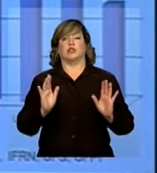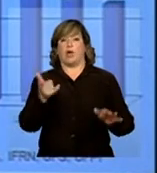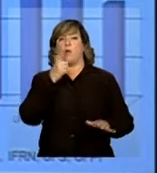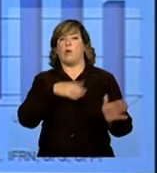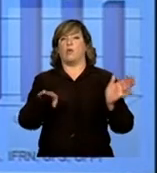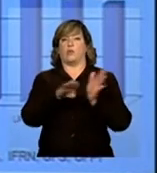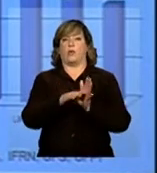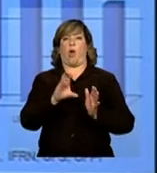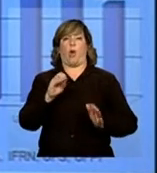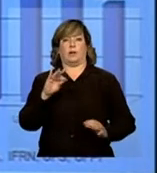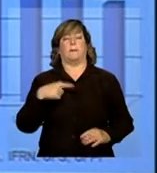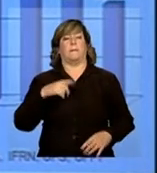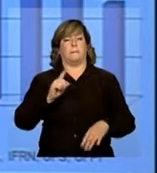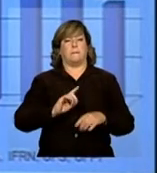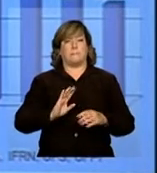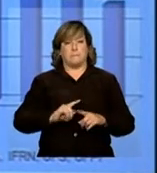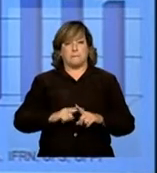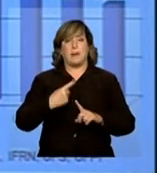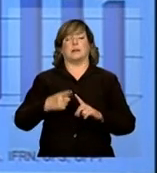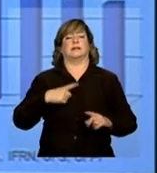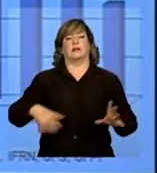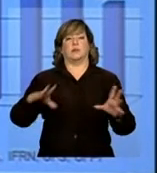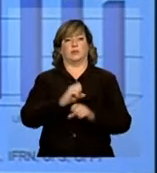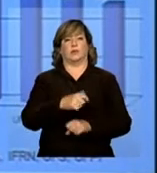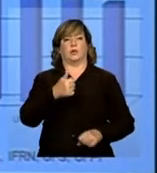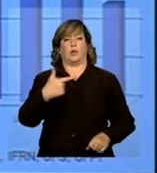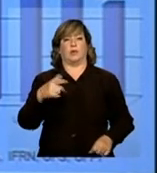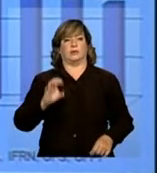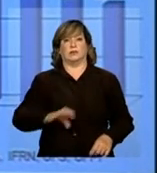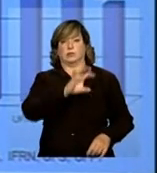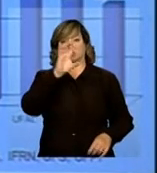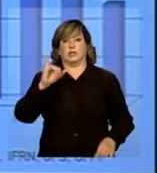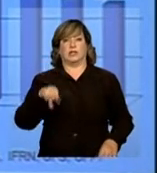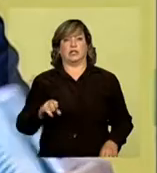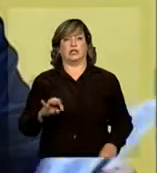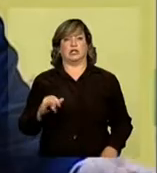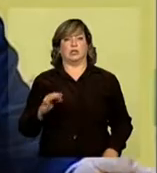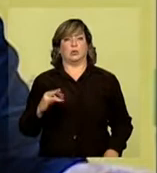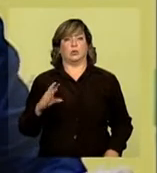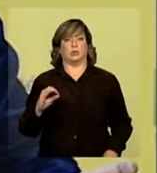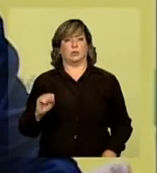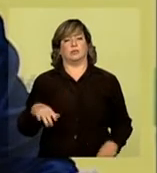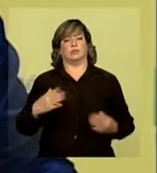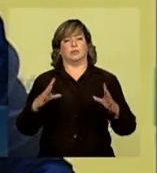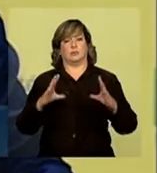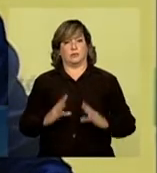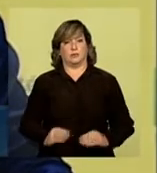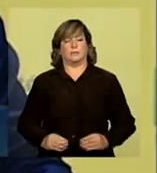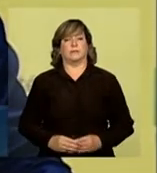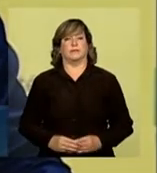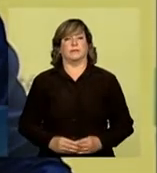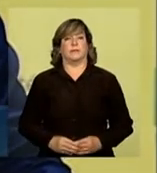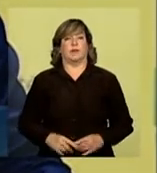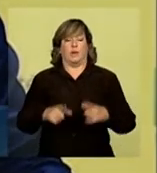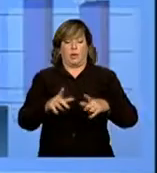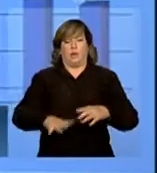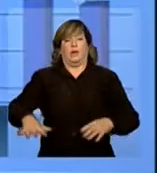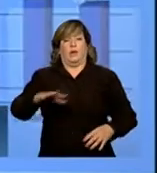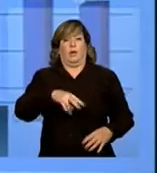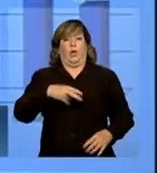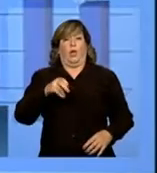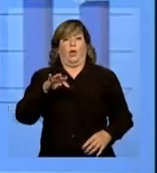atingiram a cota mais duas institutos E aí nós vamos diminuindo a participação relativa na região norte